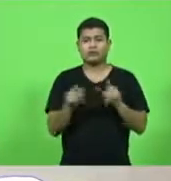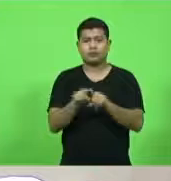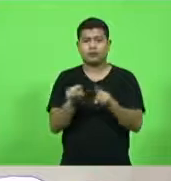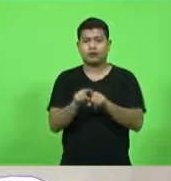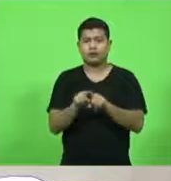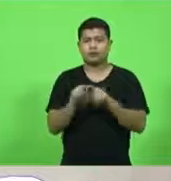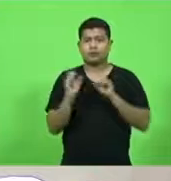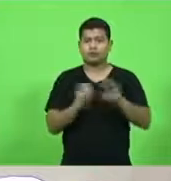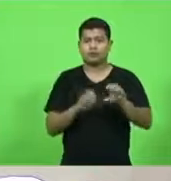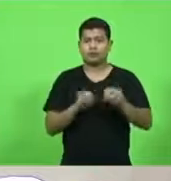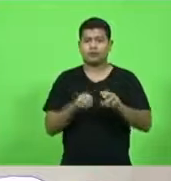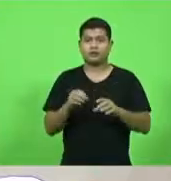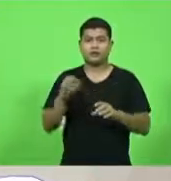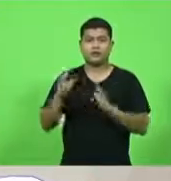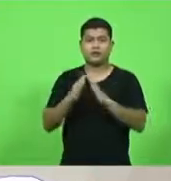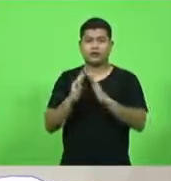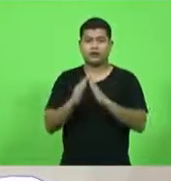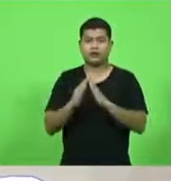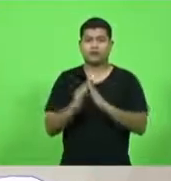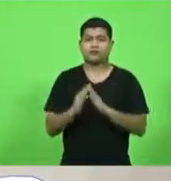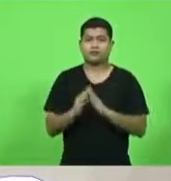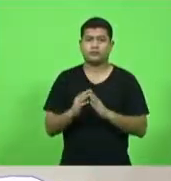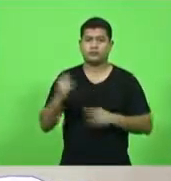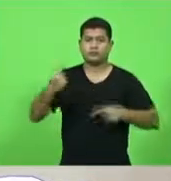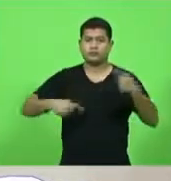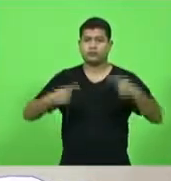Discussão, votação, aprovado.